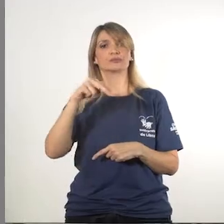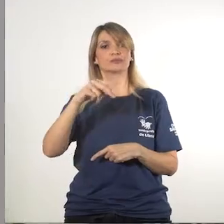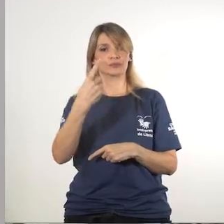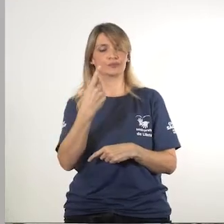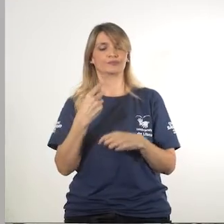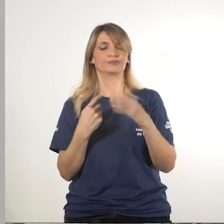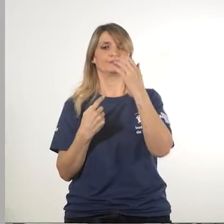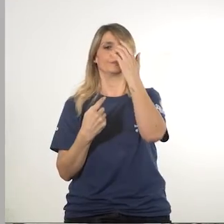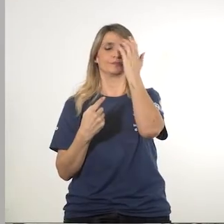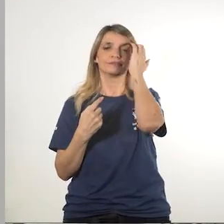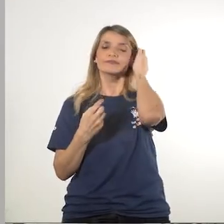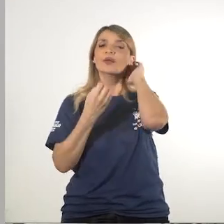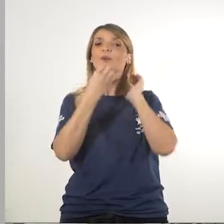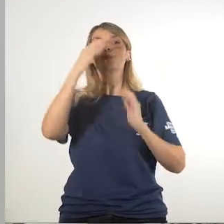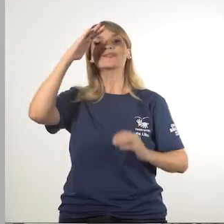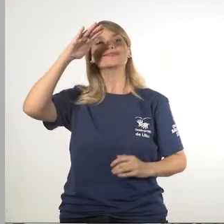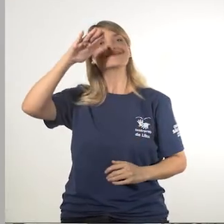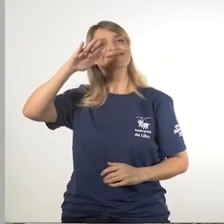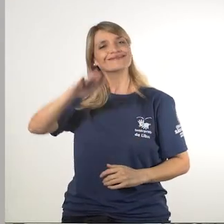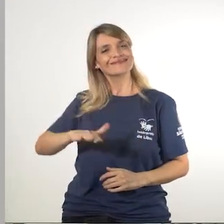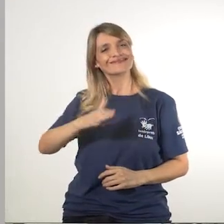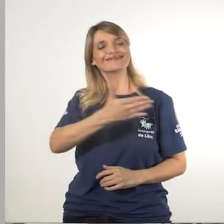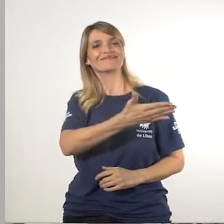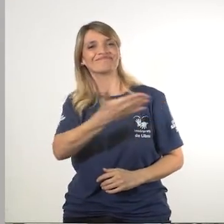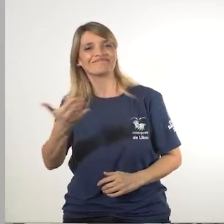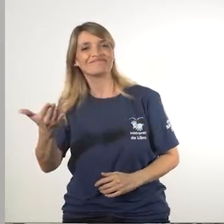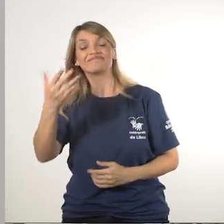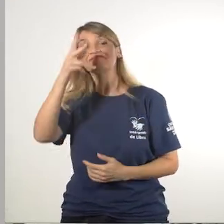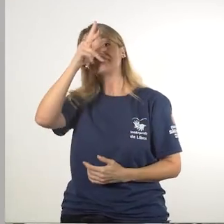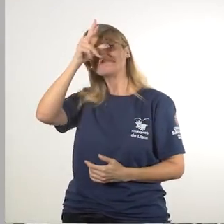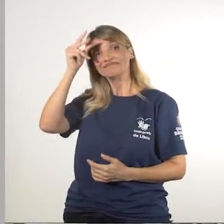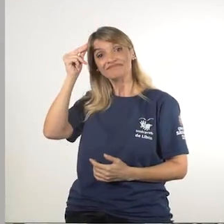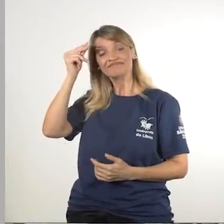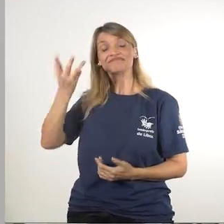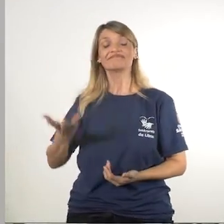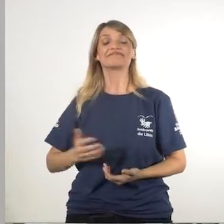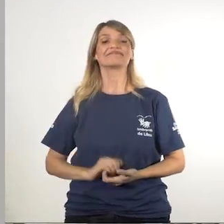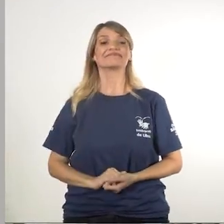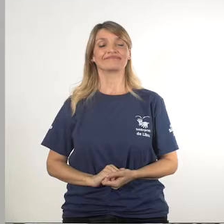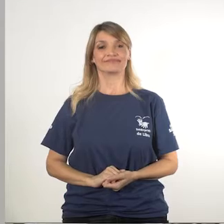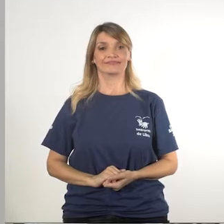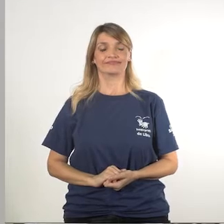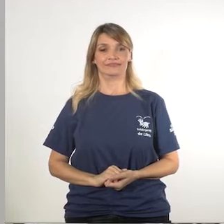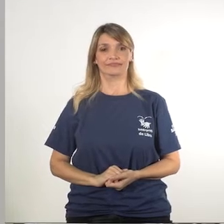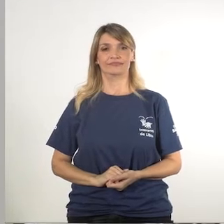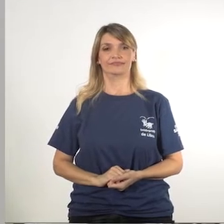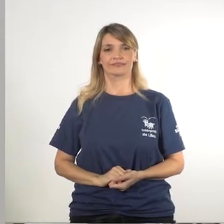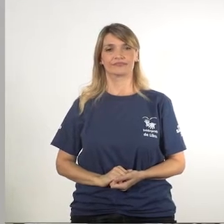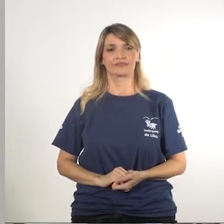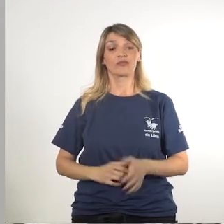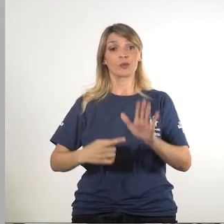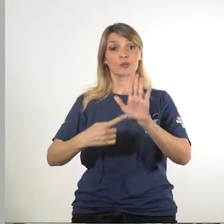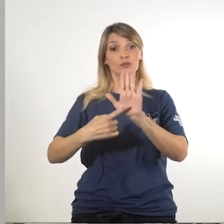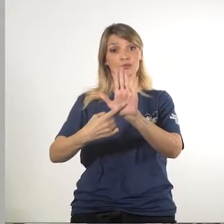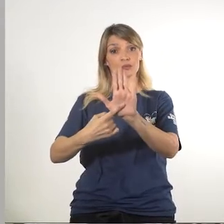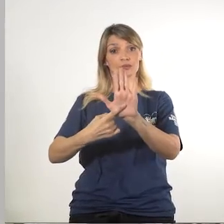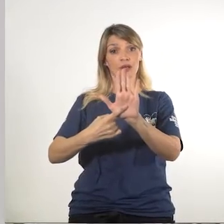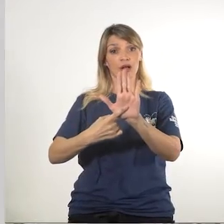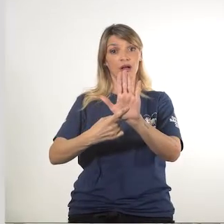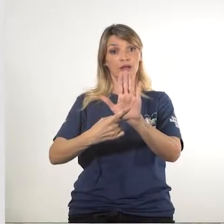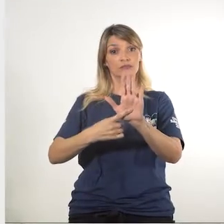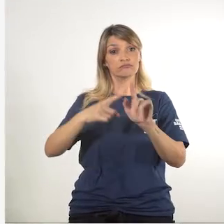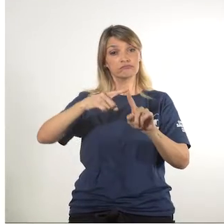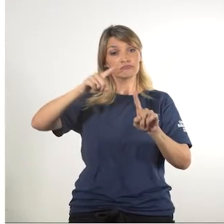Bom, boa tarde, prefeito, boa tarde a todos. Então, colocar aqui os últimos números